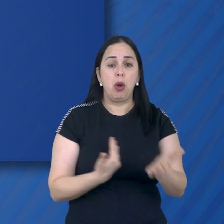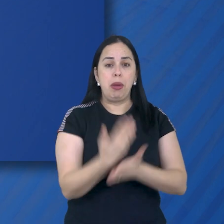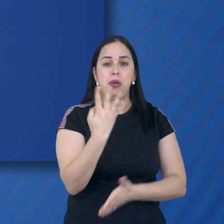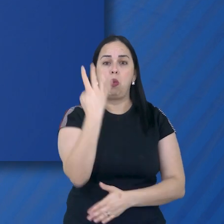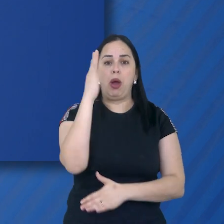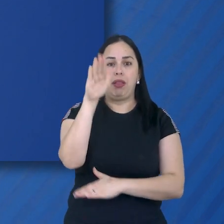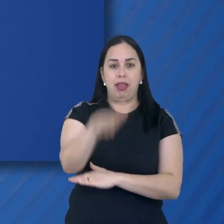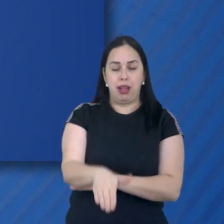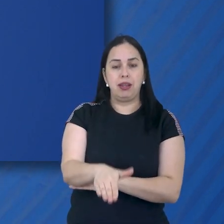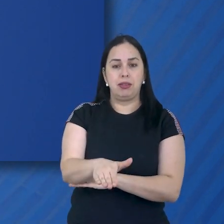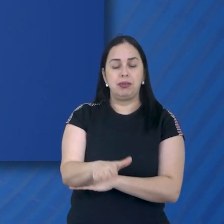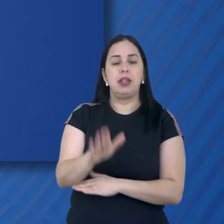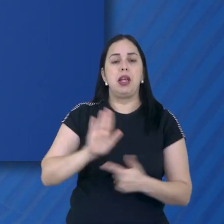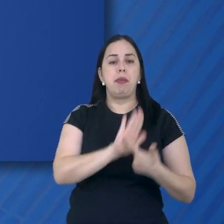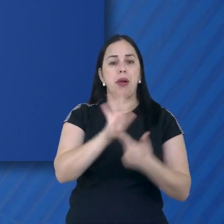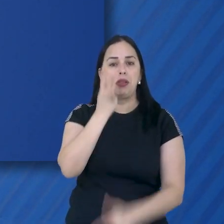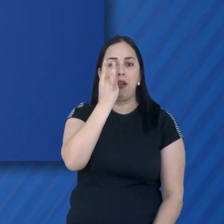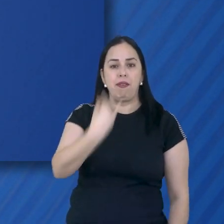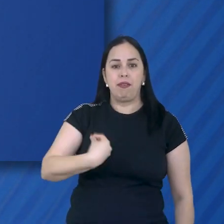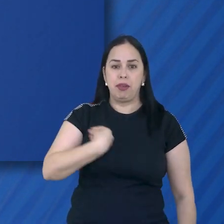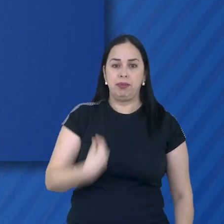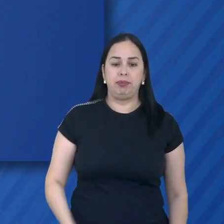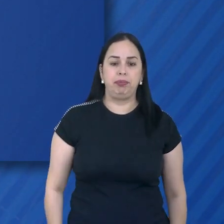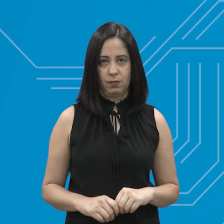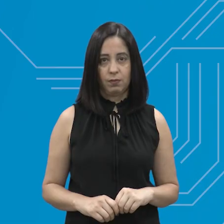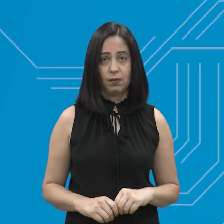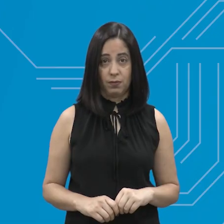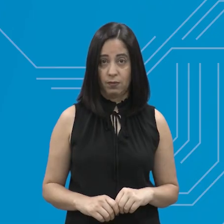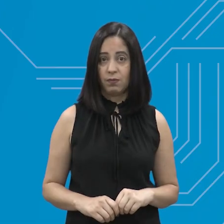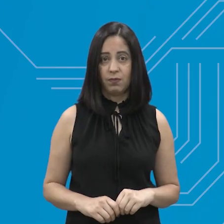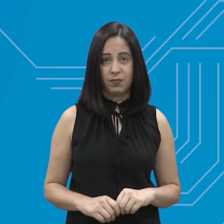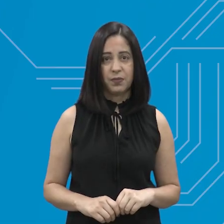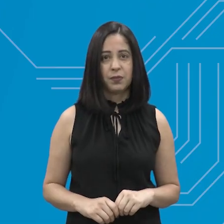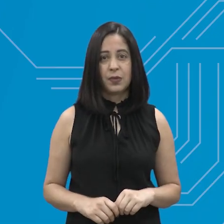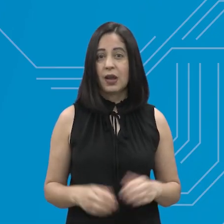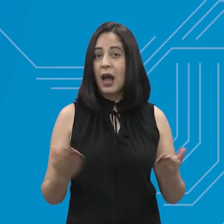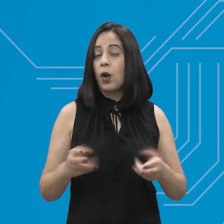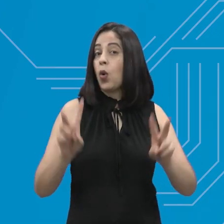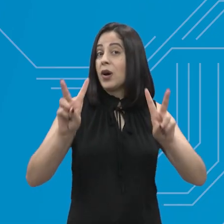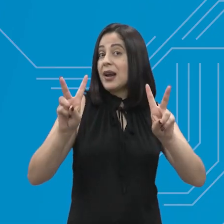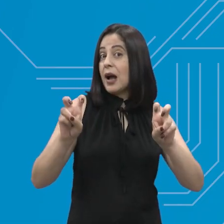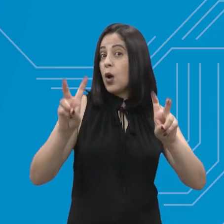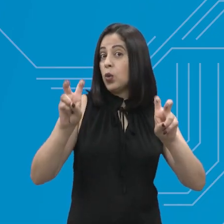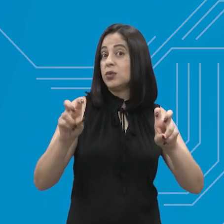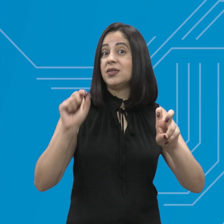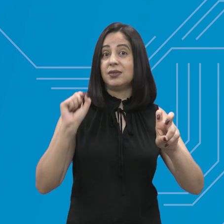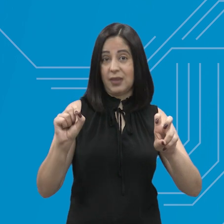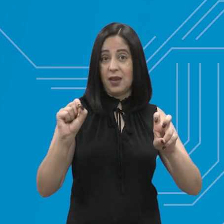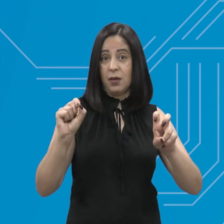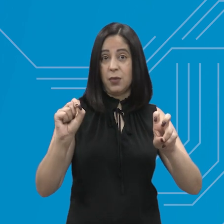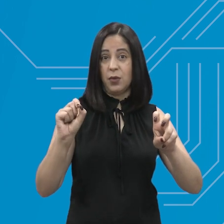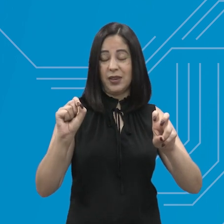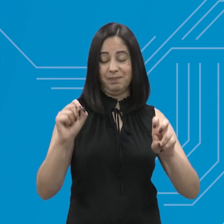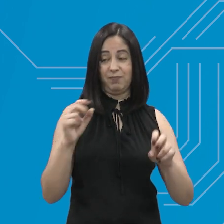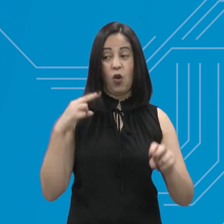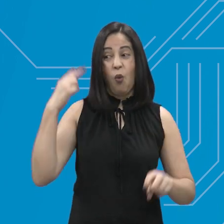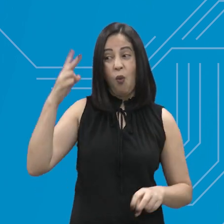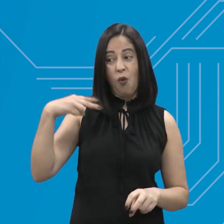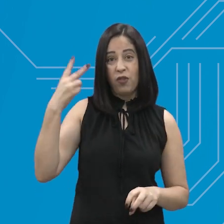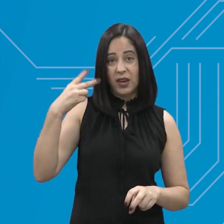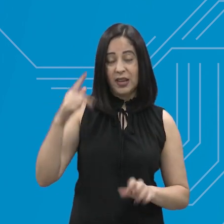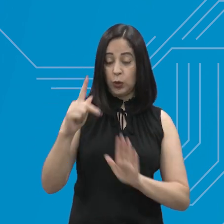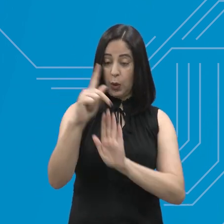partir das 4h da tarde, com transmissão ao vivo. A gente segue falando sobre a atividade parlamentar, porque os